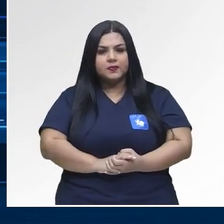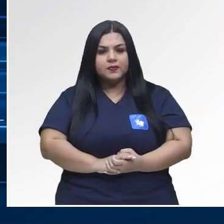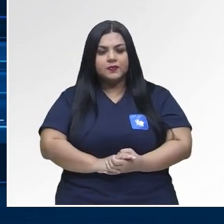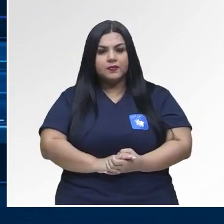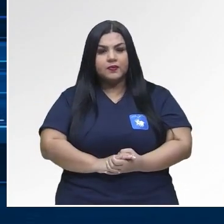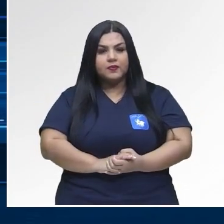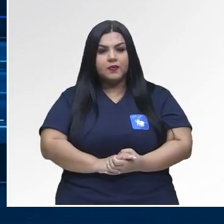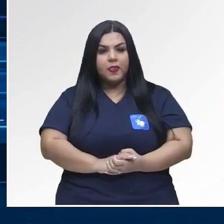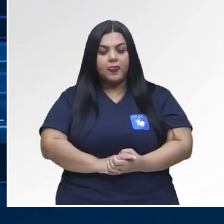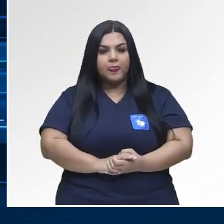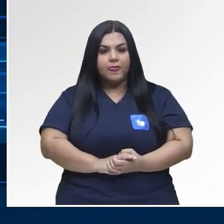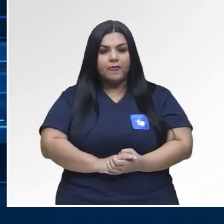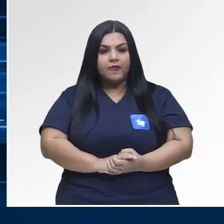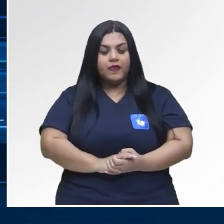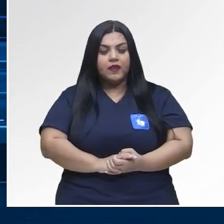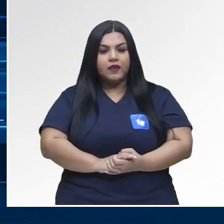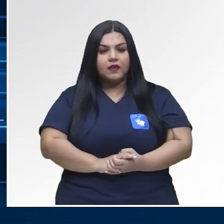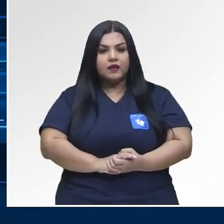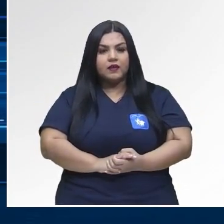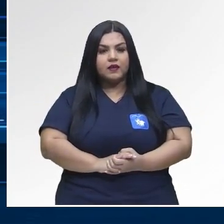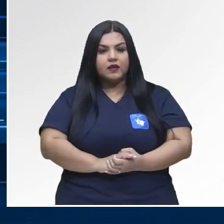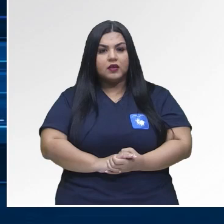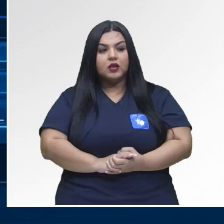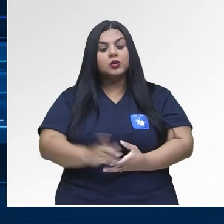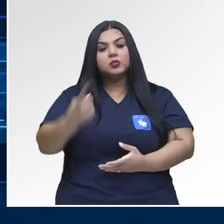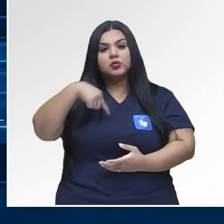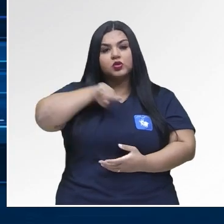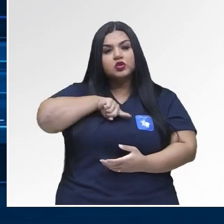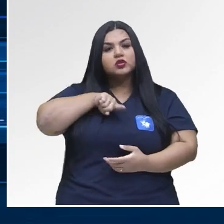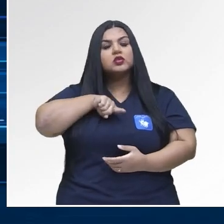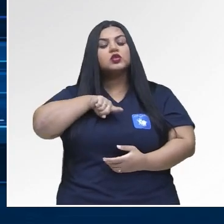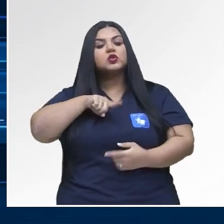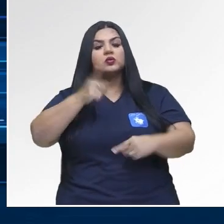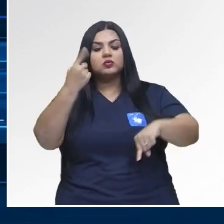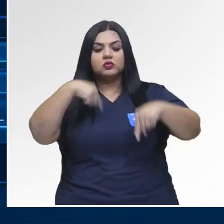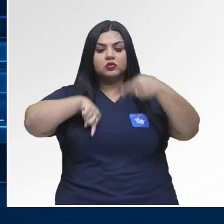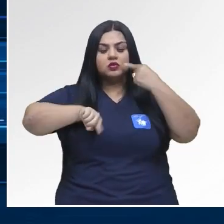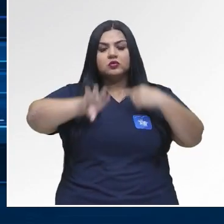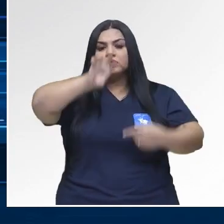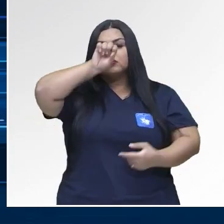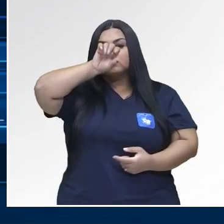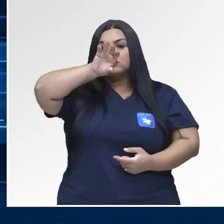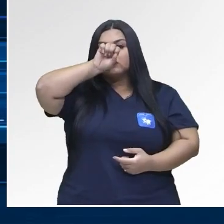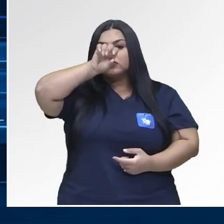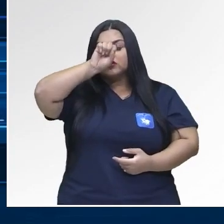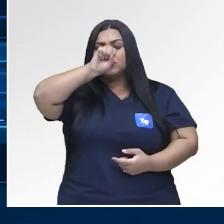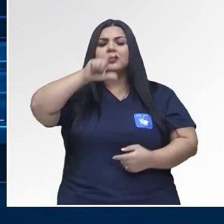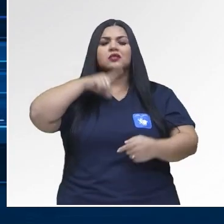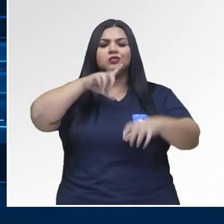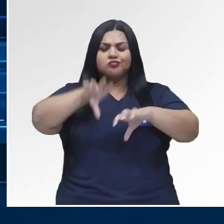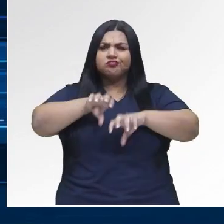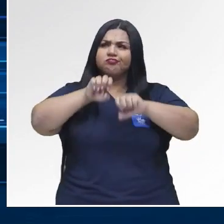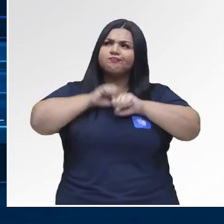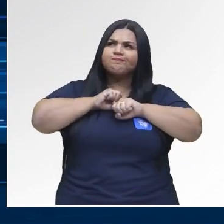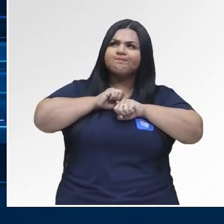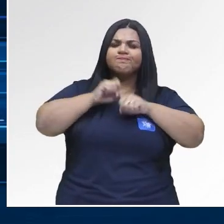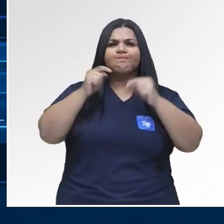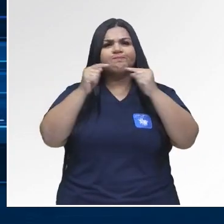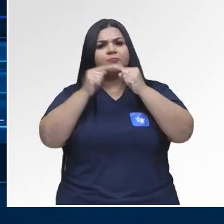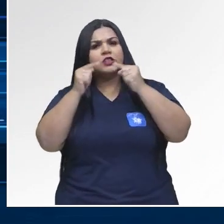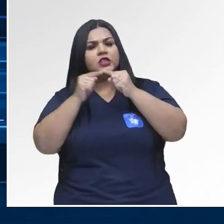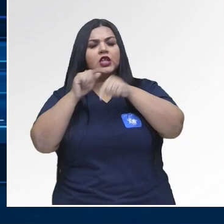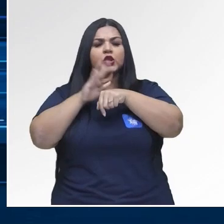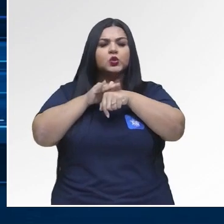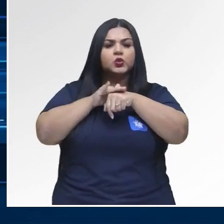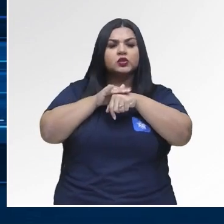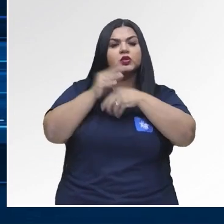E aí, ao nosso sistema respiratório, a gente tem também associada doenças, né? Infelizmente. Então,